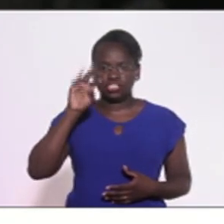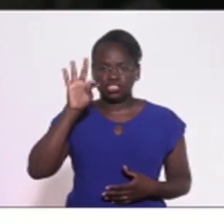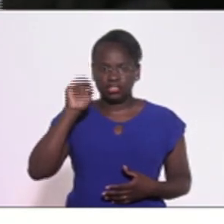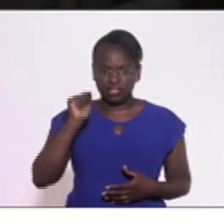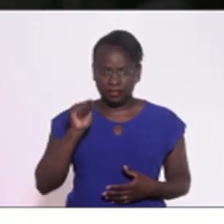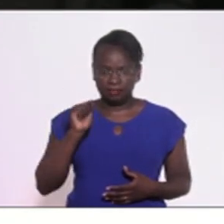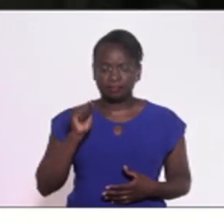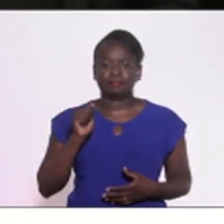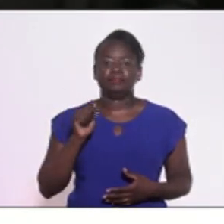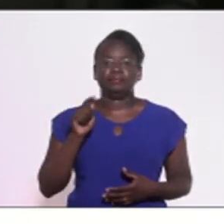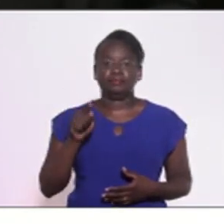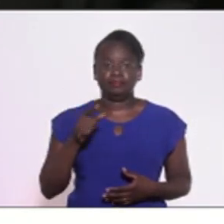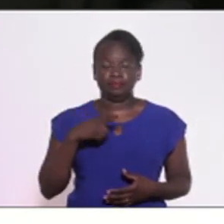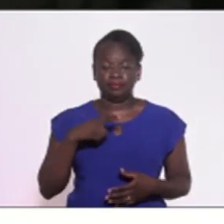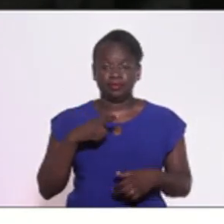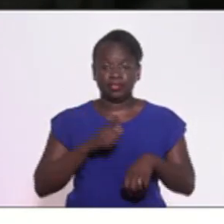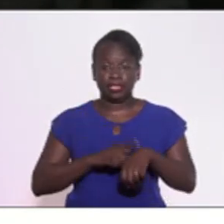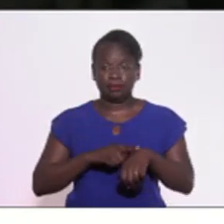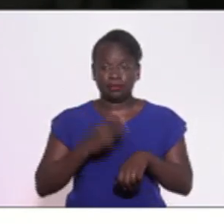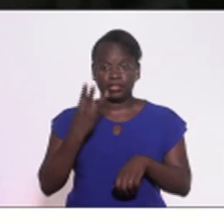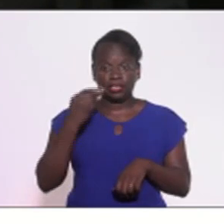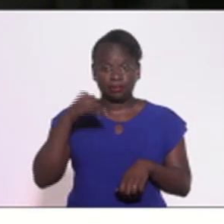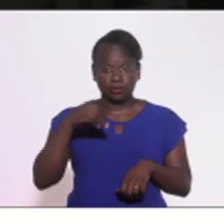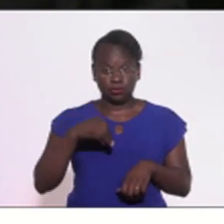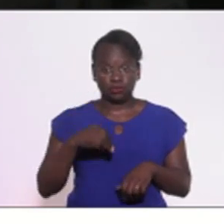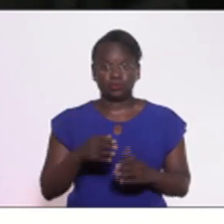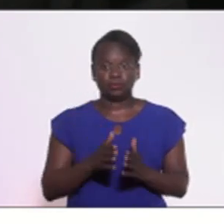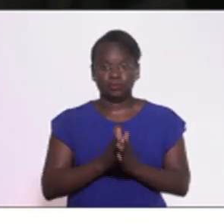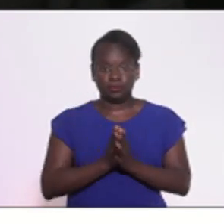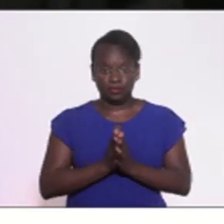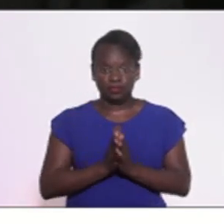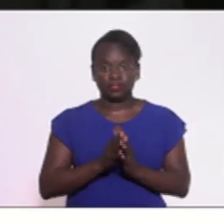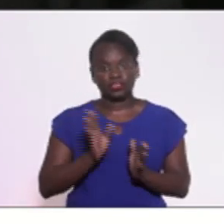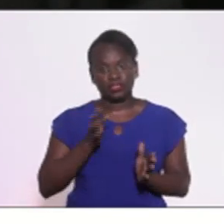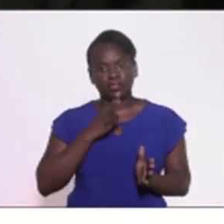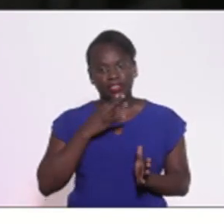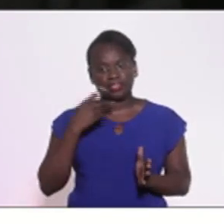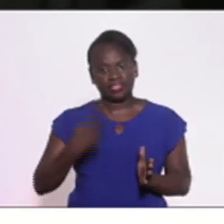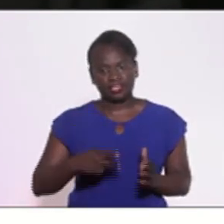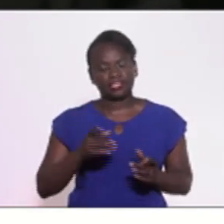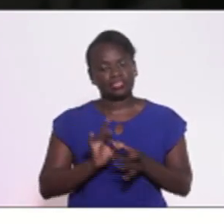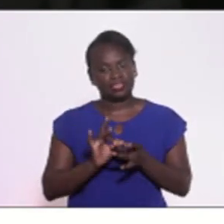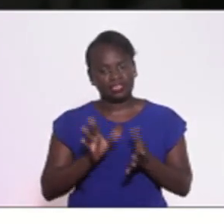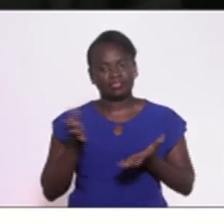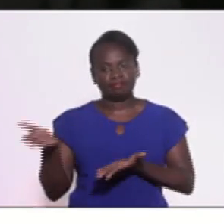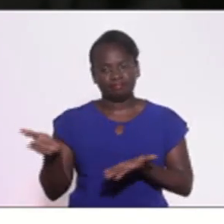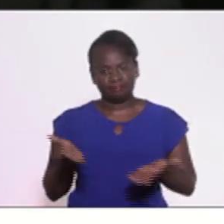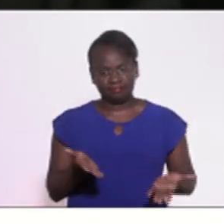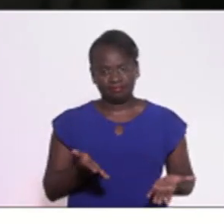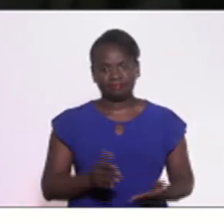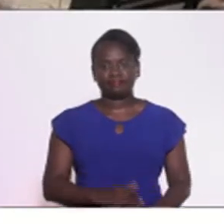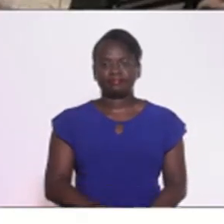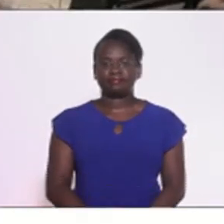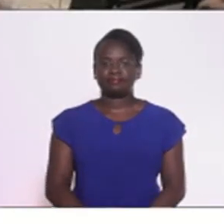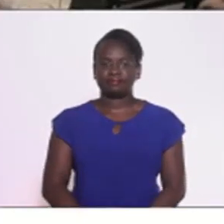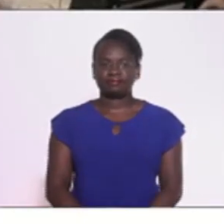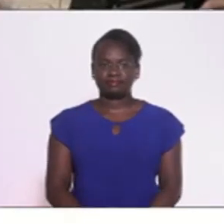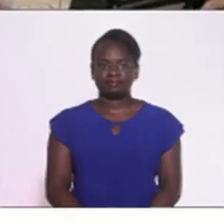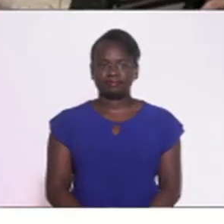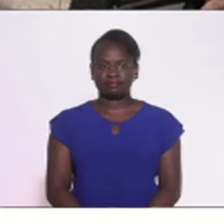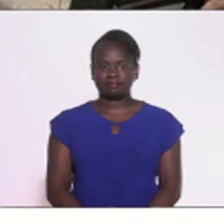tem 3 minutos, por favor. Já conhece a casa, fique à vontade.